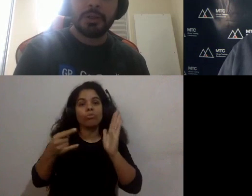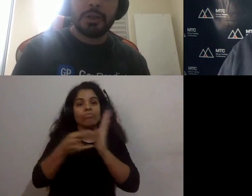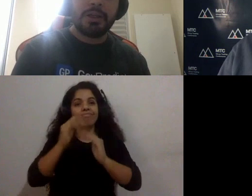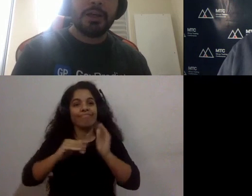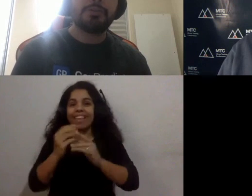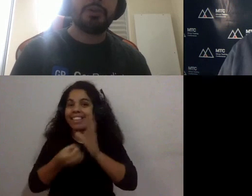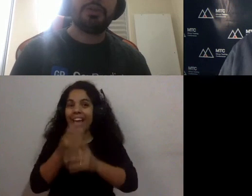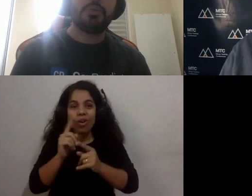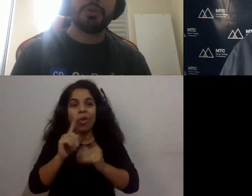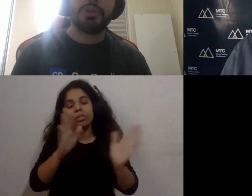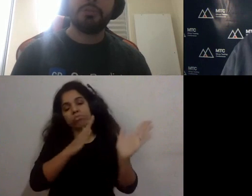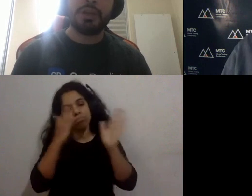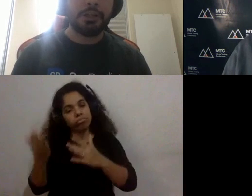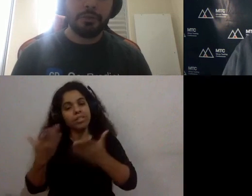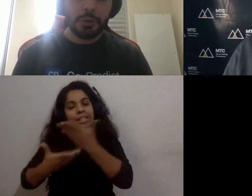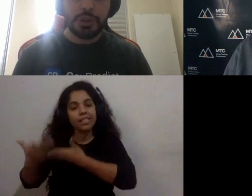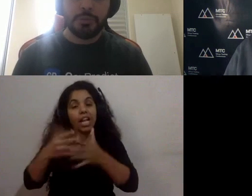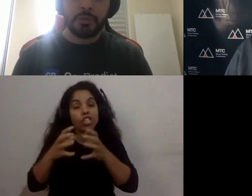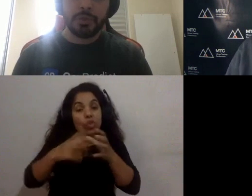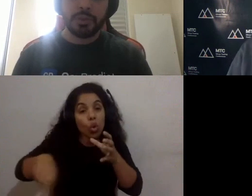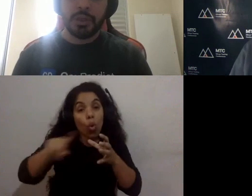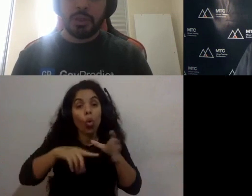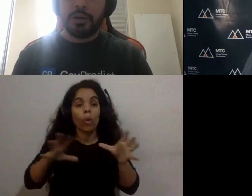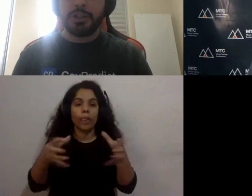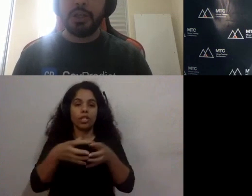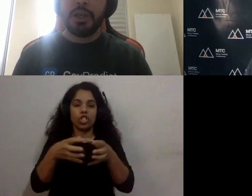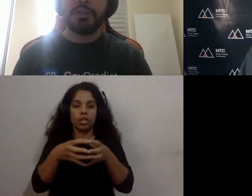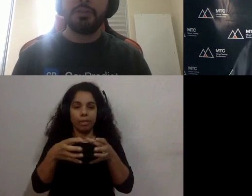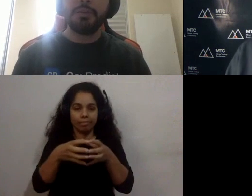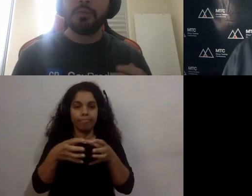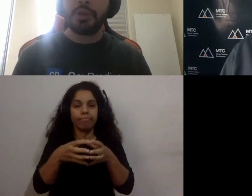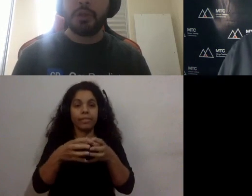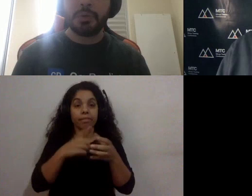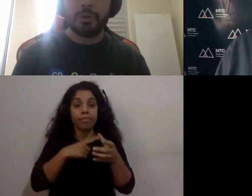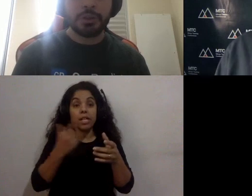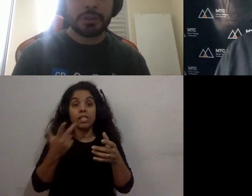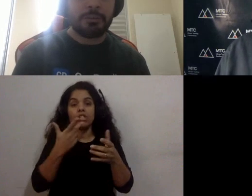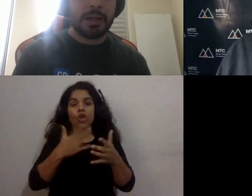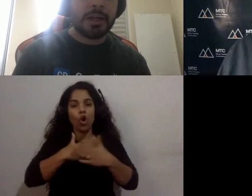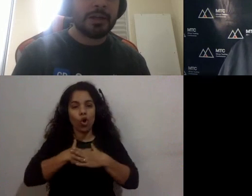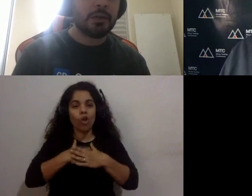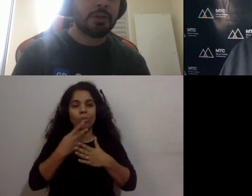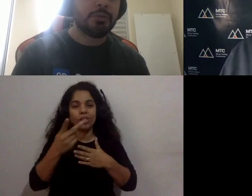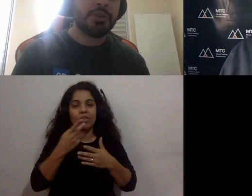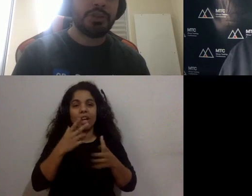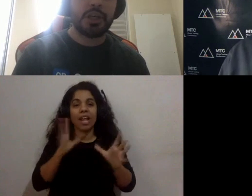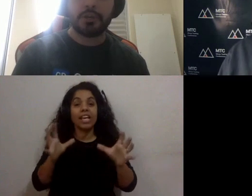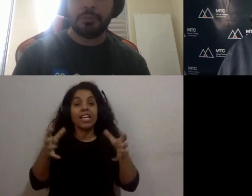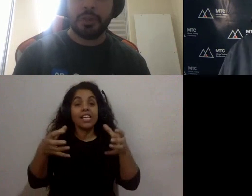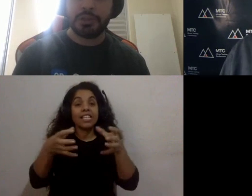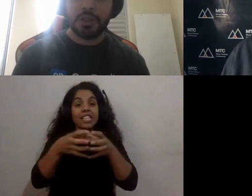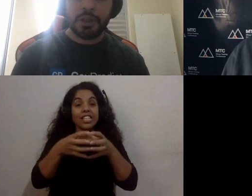trabalhou, e aí isso vai virar um processo interativo do time, como se. Eu acho que existe muito um termo que eu gosto de trabalhar, que é o termo de